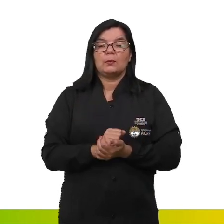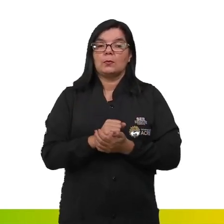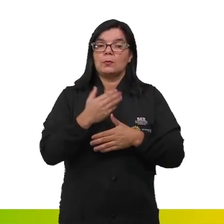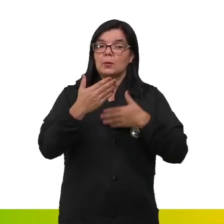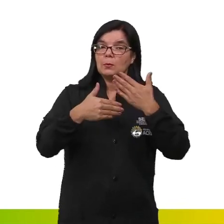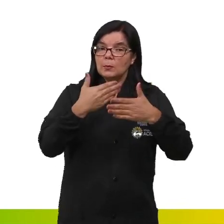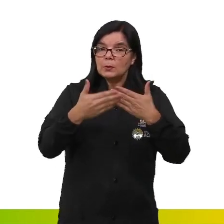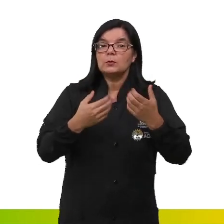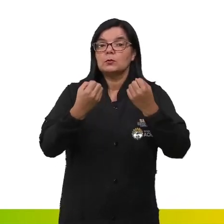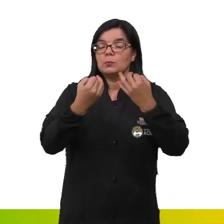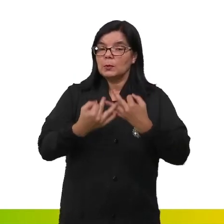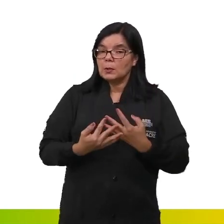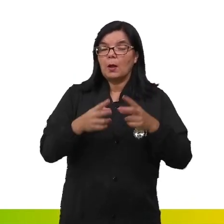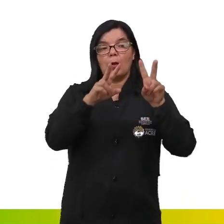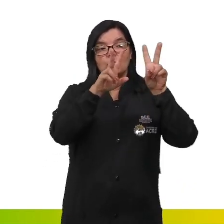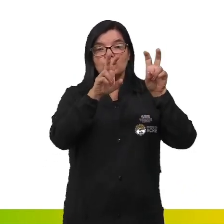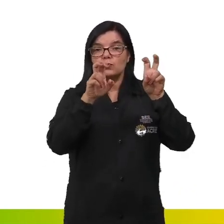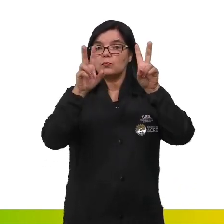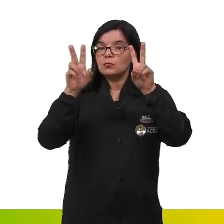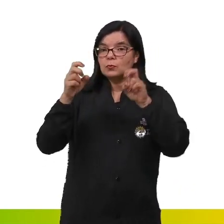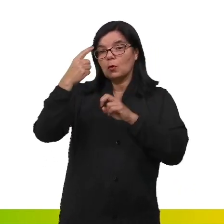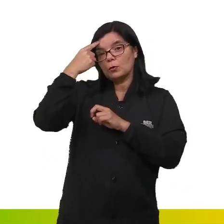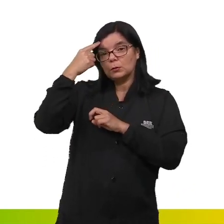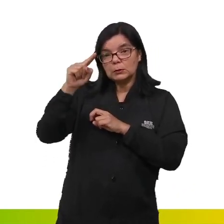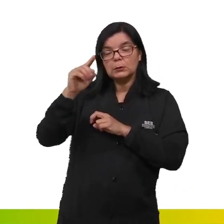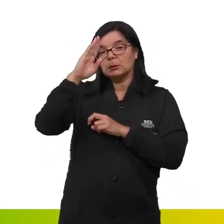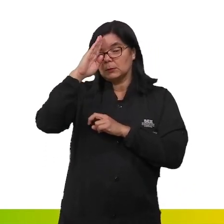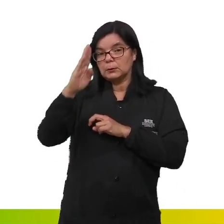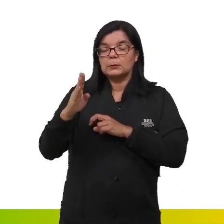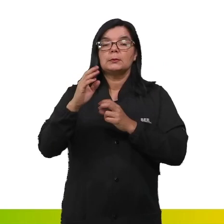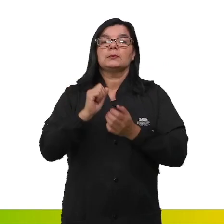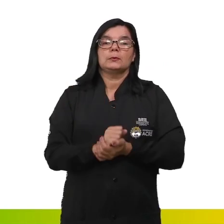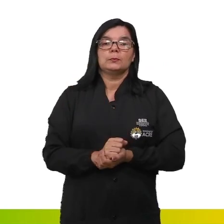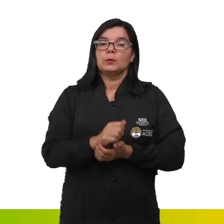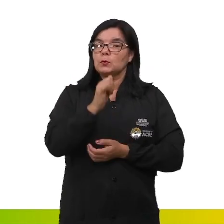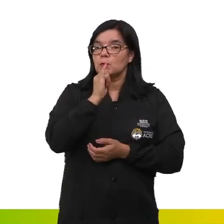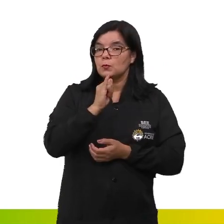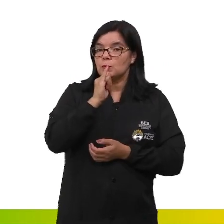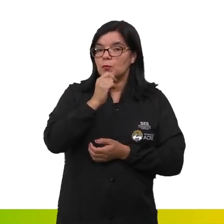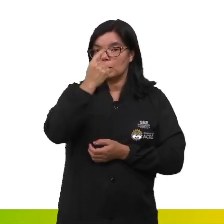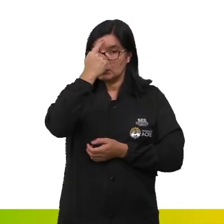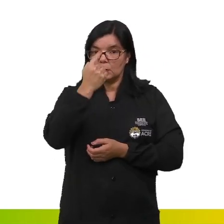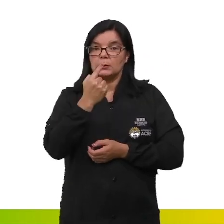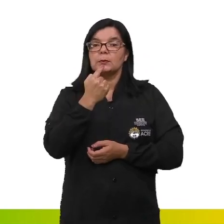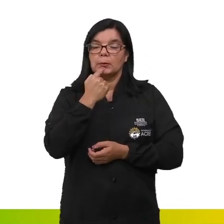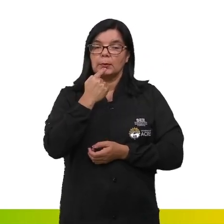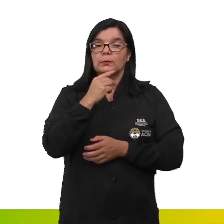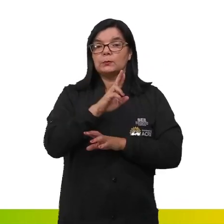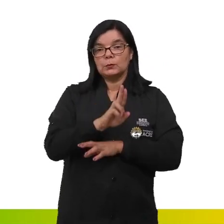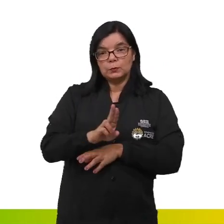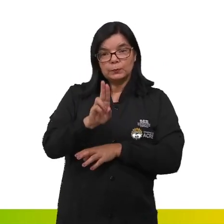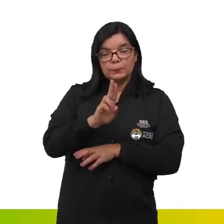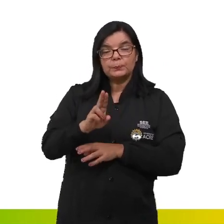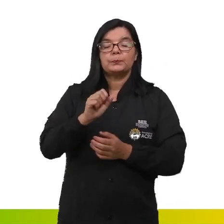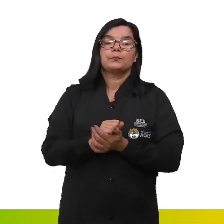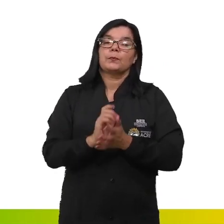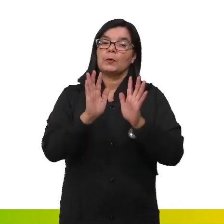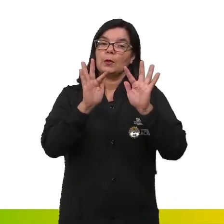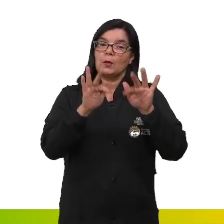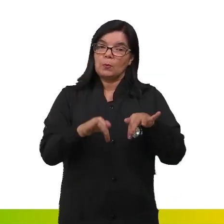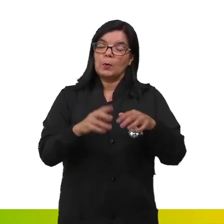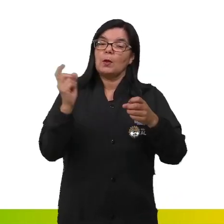é o desenvolvimento geral mesmo das ideias principais ali, com exemplos e o que você quiser usar. E a